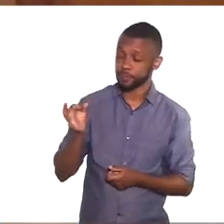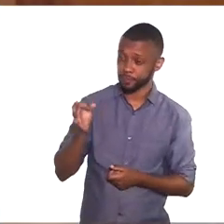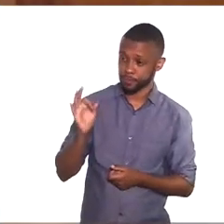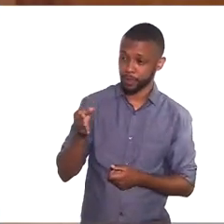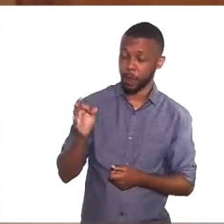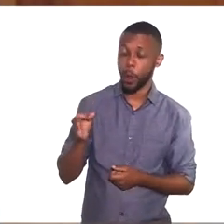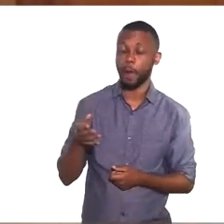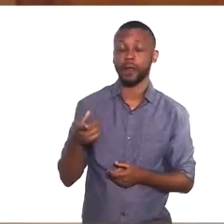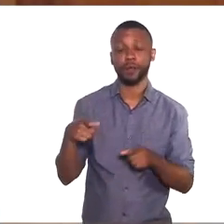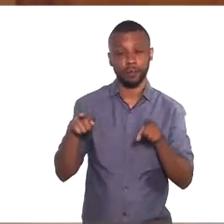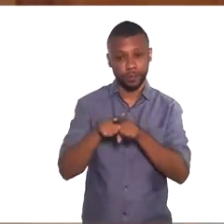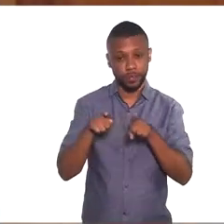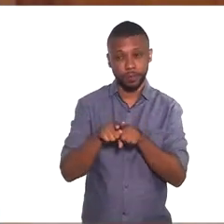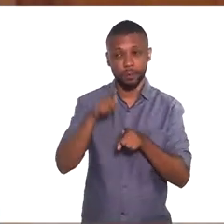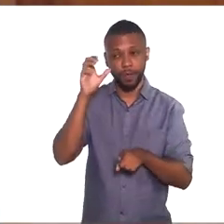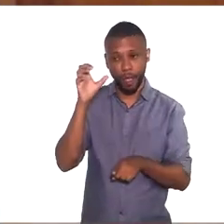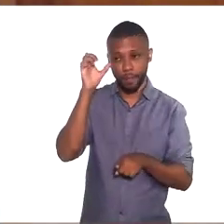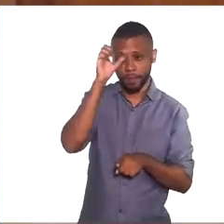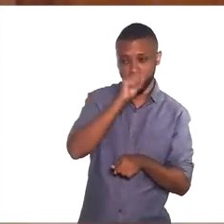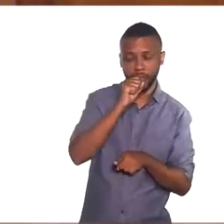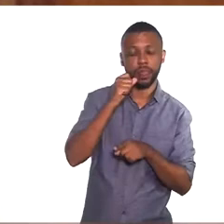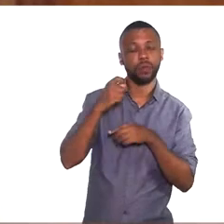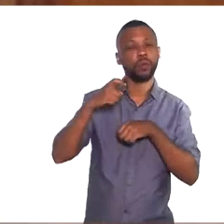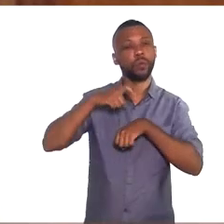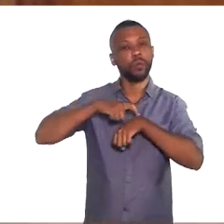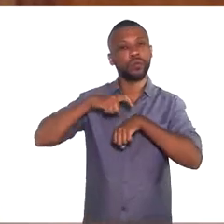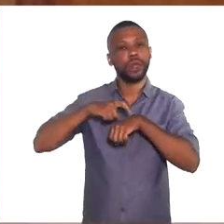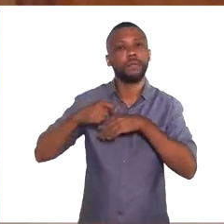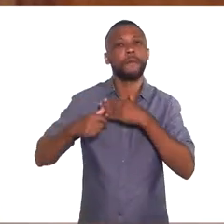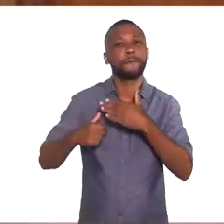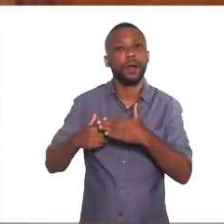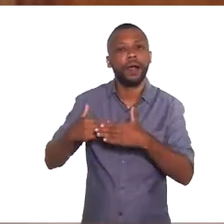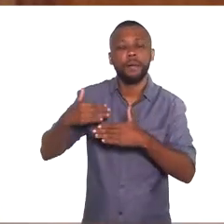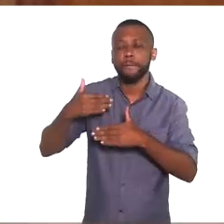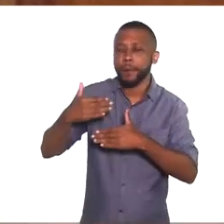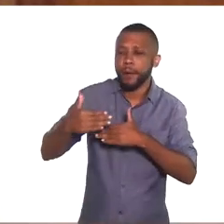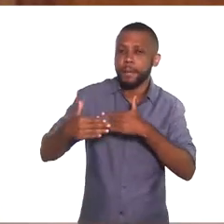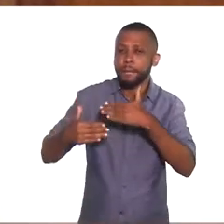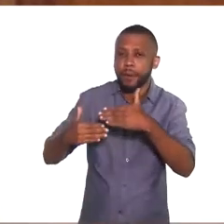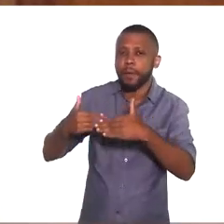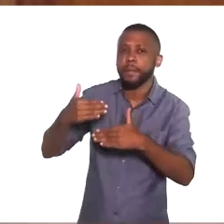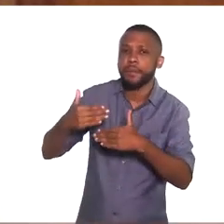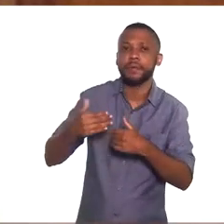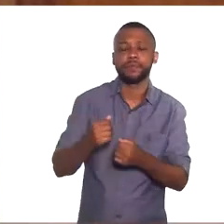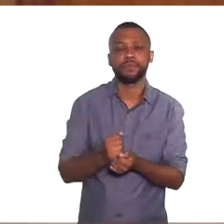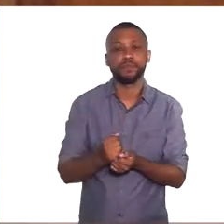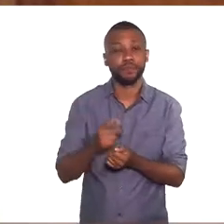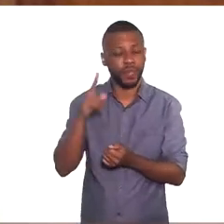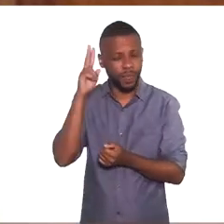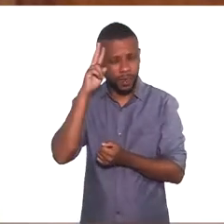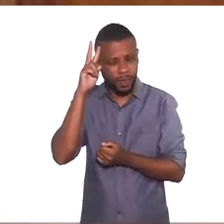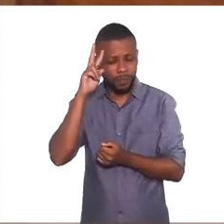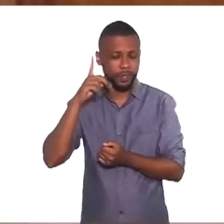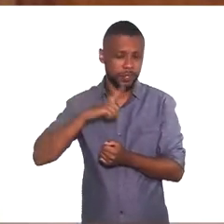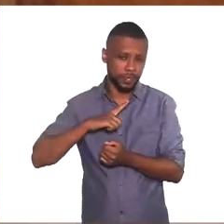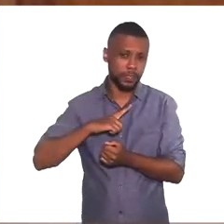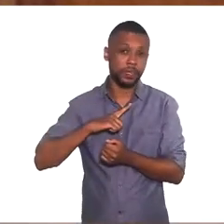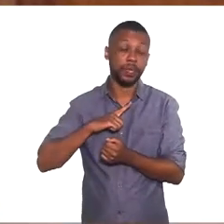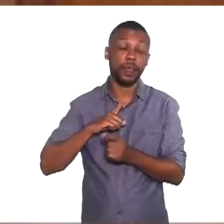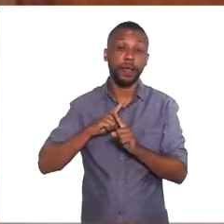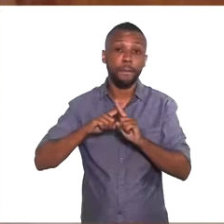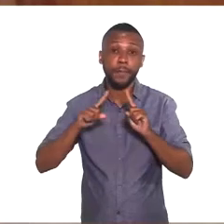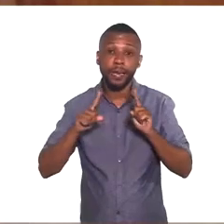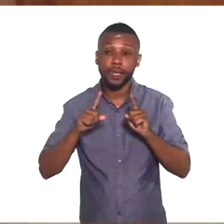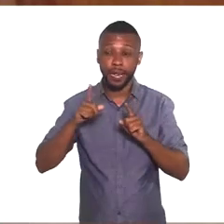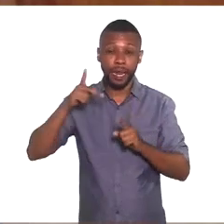É sim é o que também eu venho aprendendo o decorrer dos tempos né E aqui no Rio já tinha um